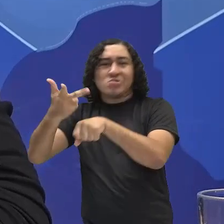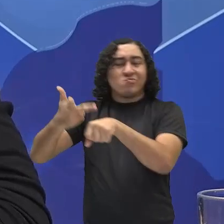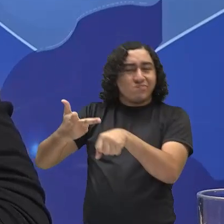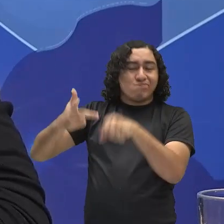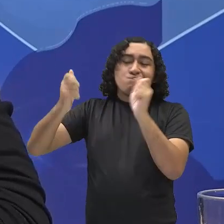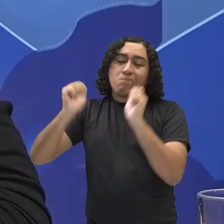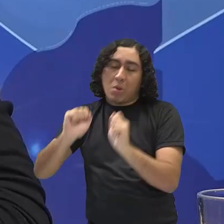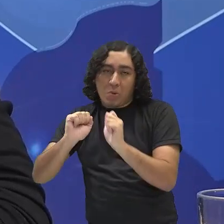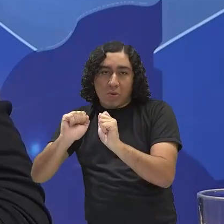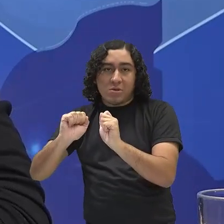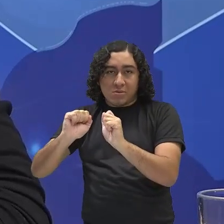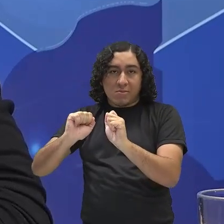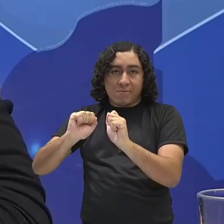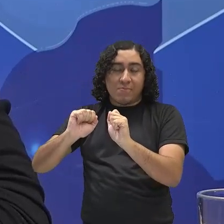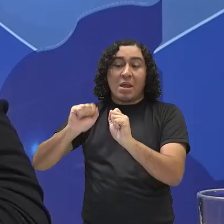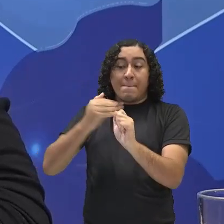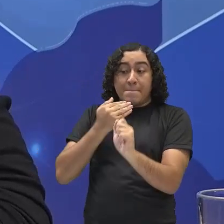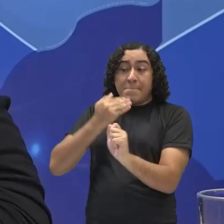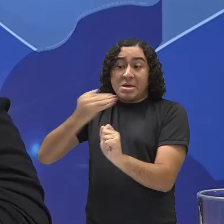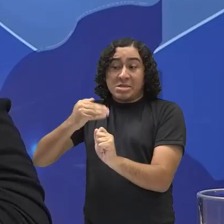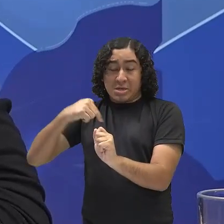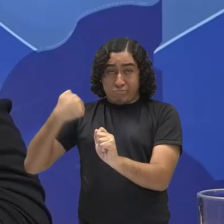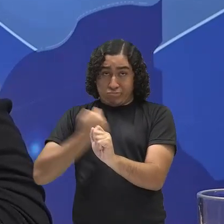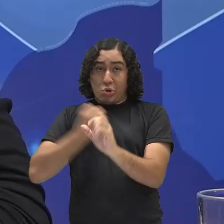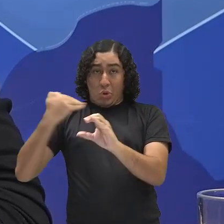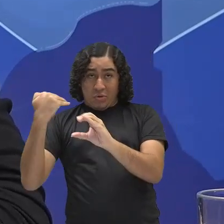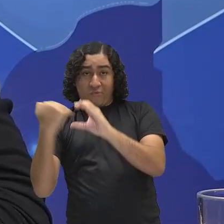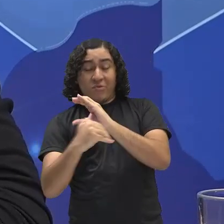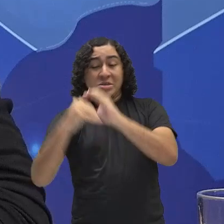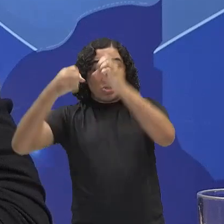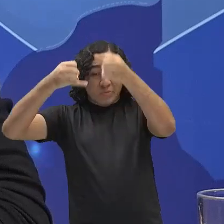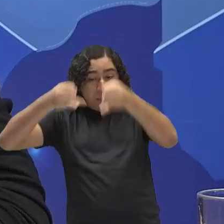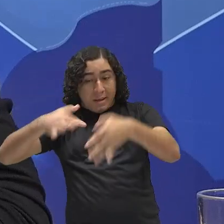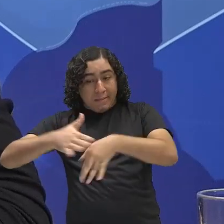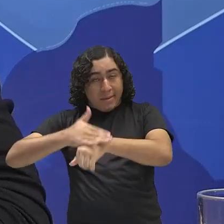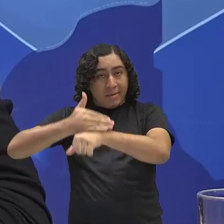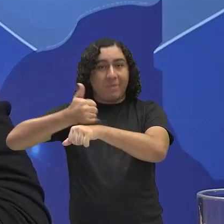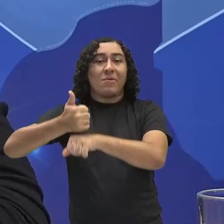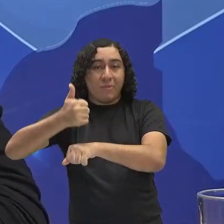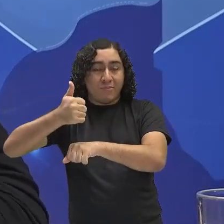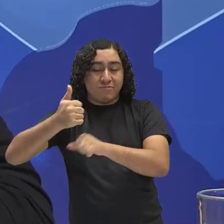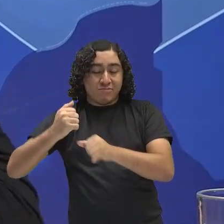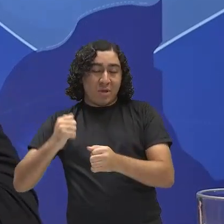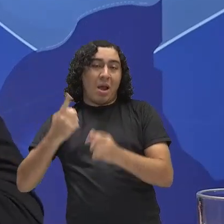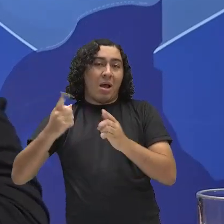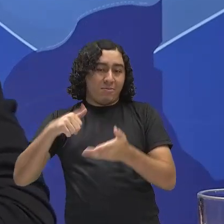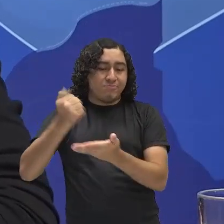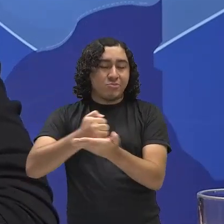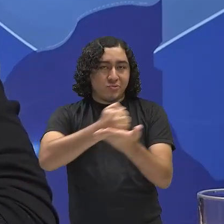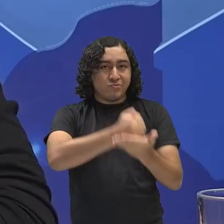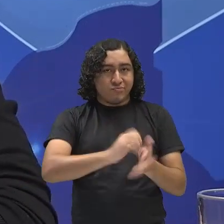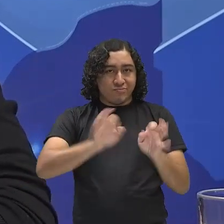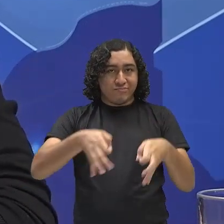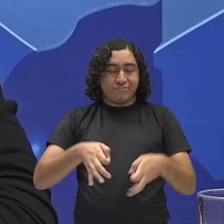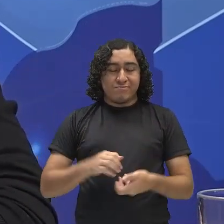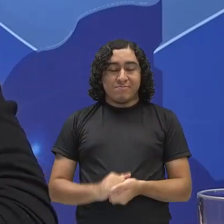possível, para poder me explicar melhor, para eu poder fazer essa configuração aqui, tá?